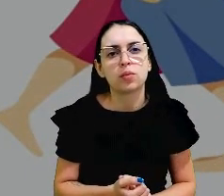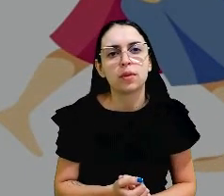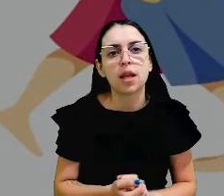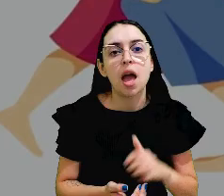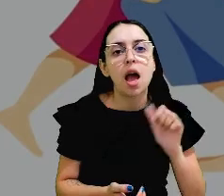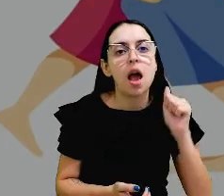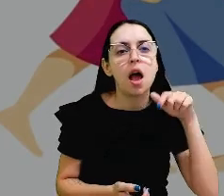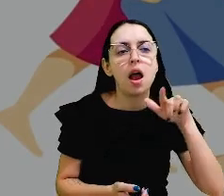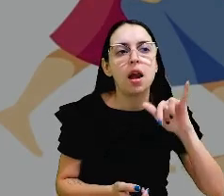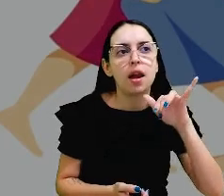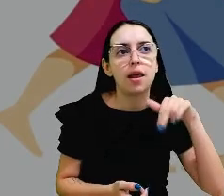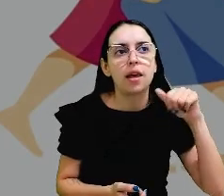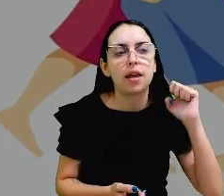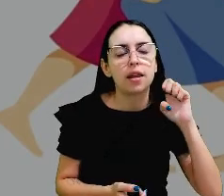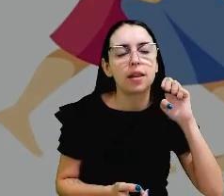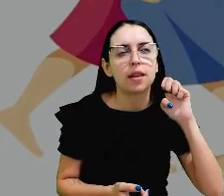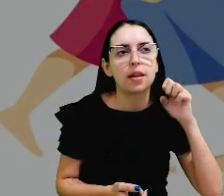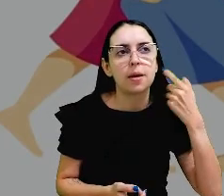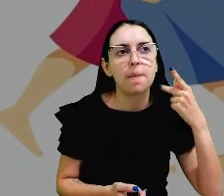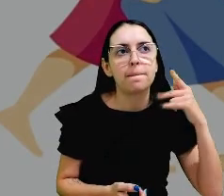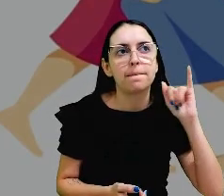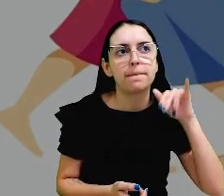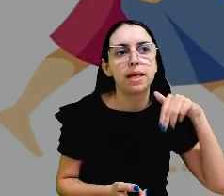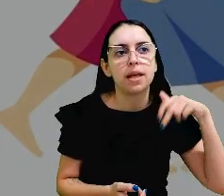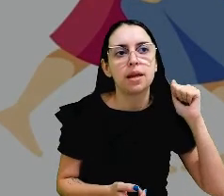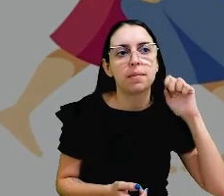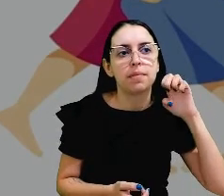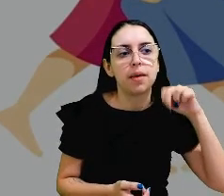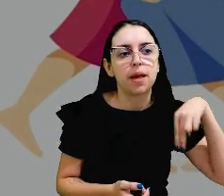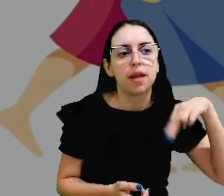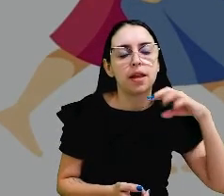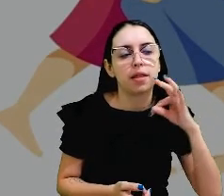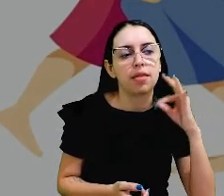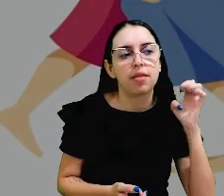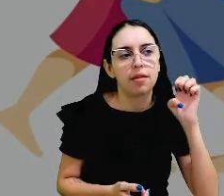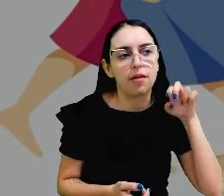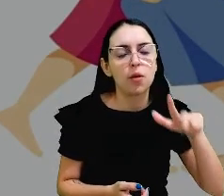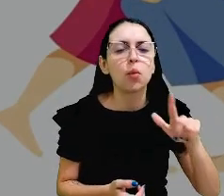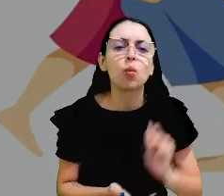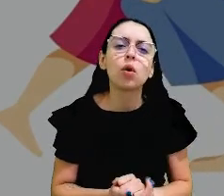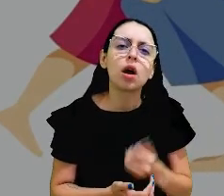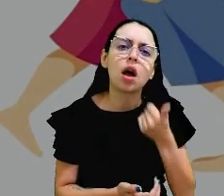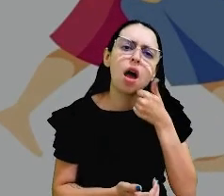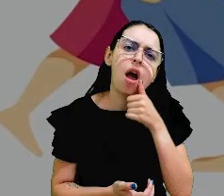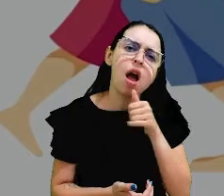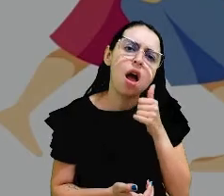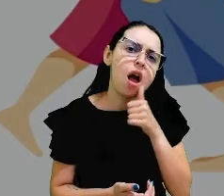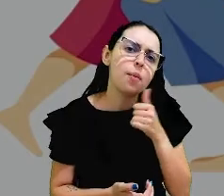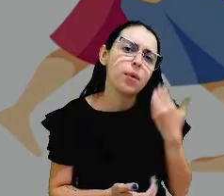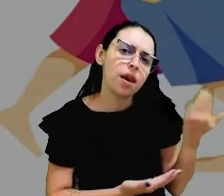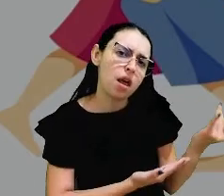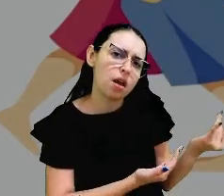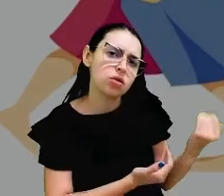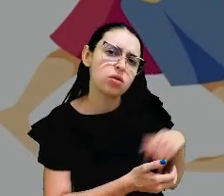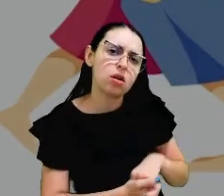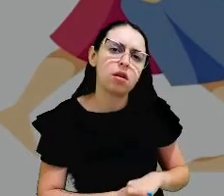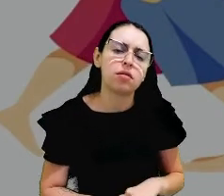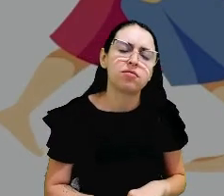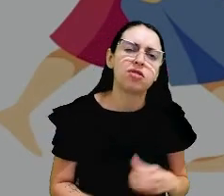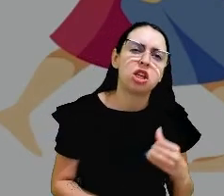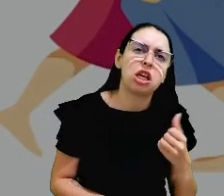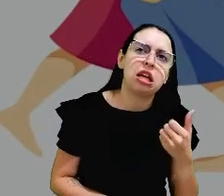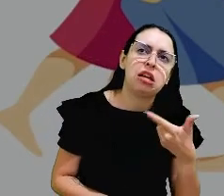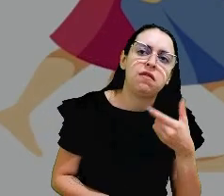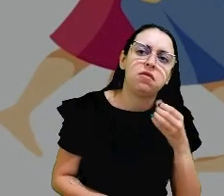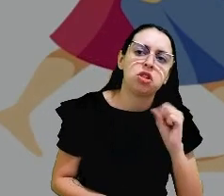Aline Pimentel. A Aline Pimentel era justamente como uma dessas jovens mulheres que nós vimos no documentário. Ela tinha